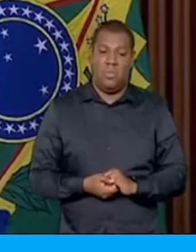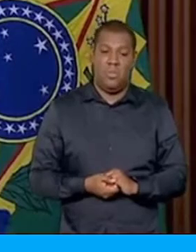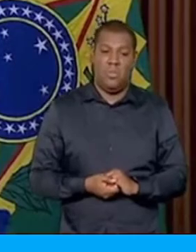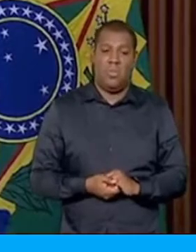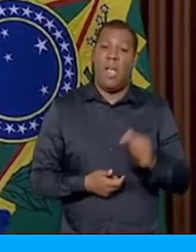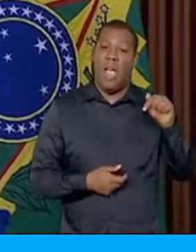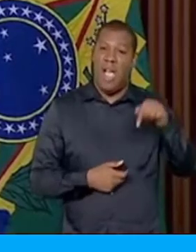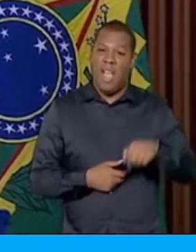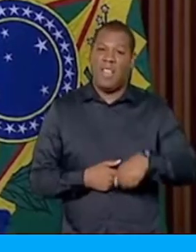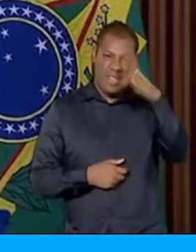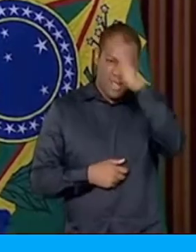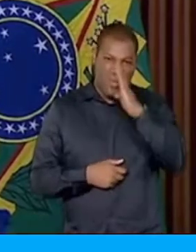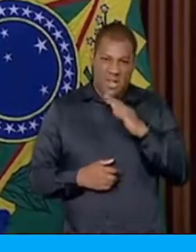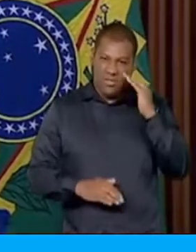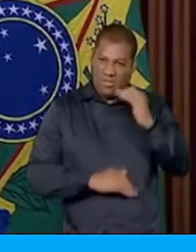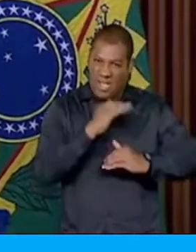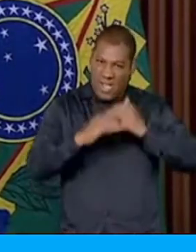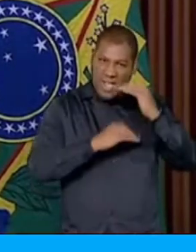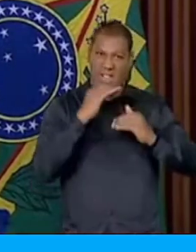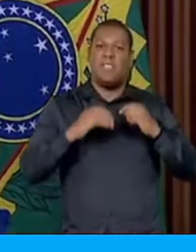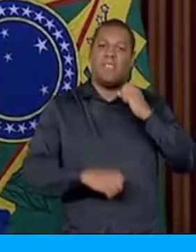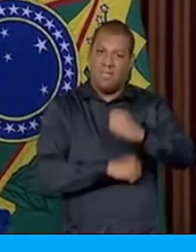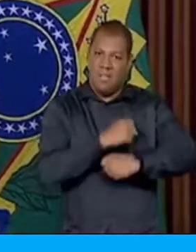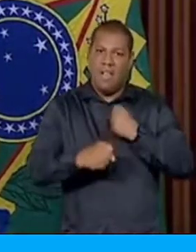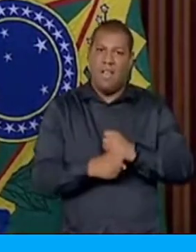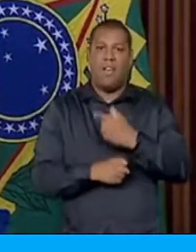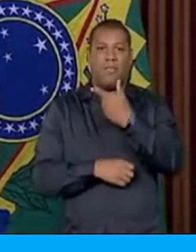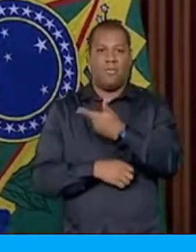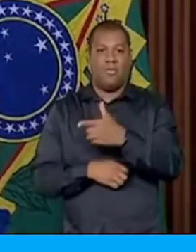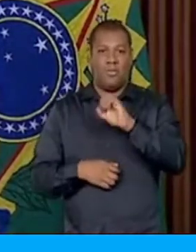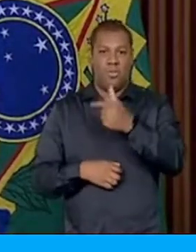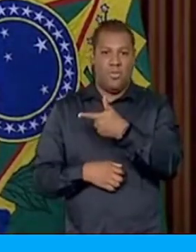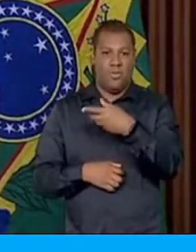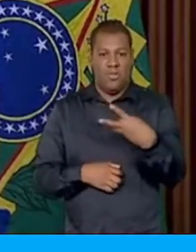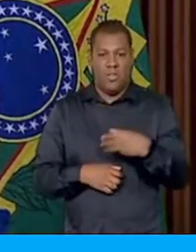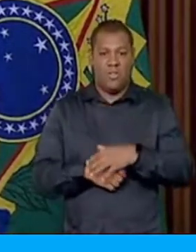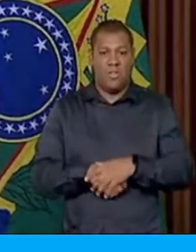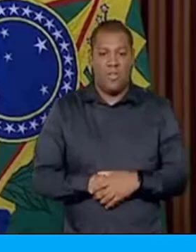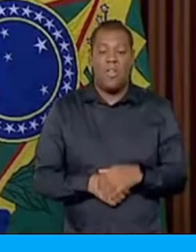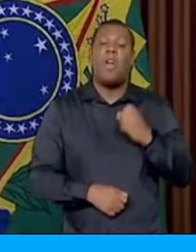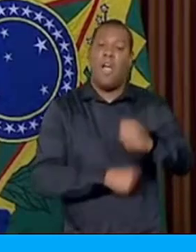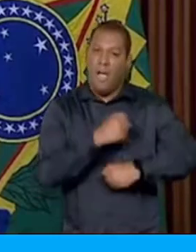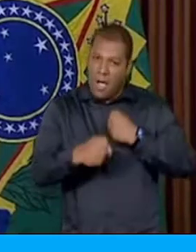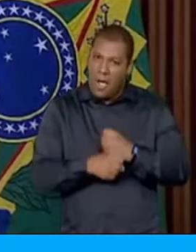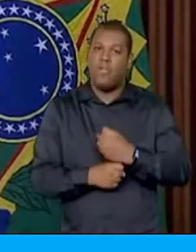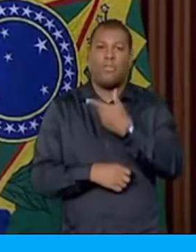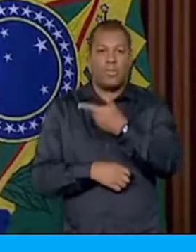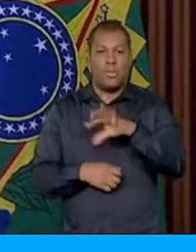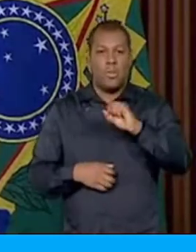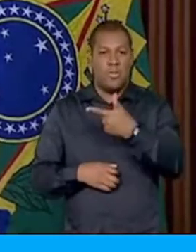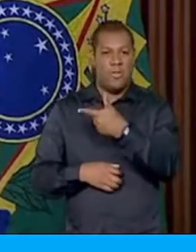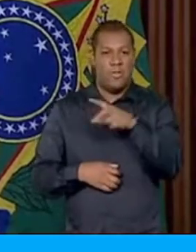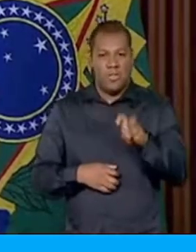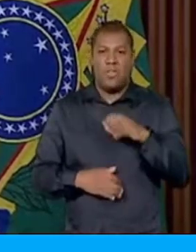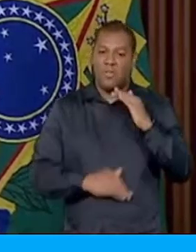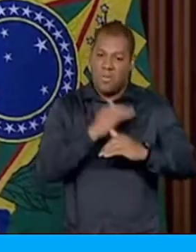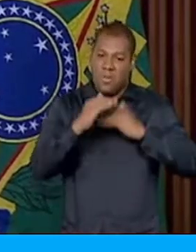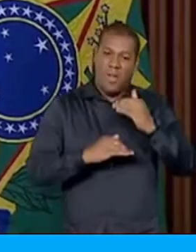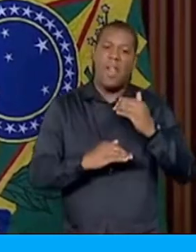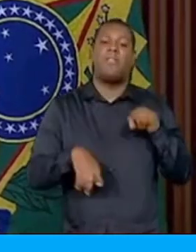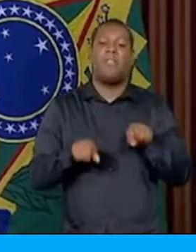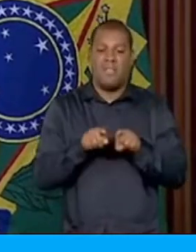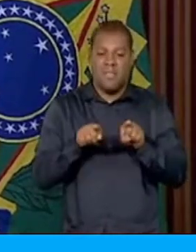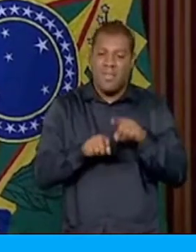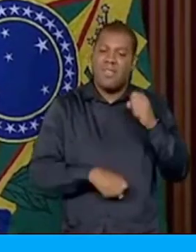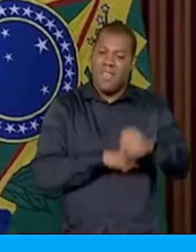país vai crescer mais em 2024, ele cresceu mais em 2023, ele vai crescer mais em 2025 e vai crescer mais em 2026.